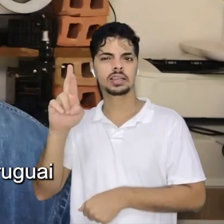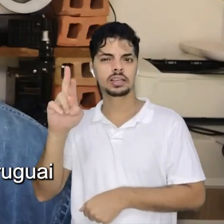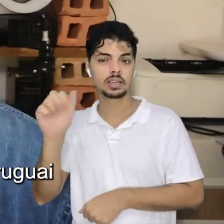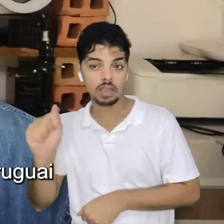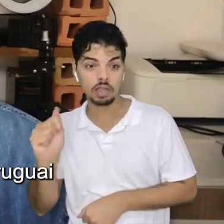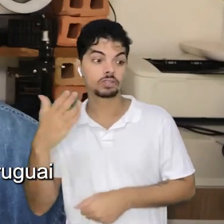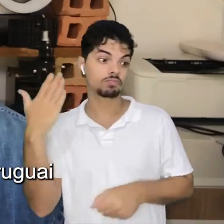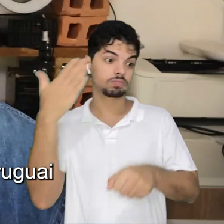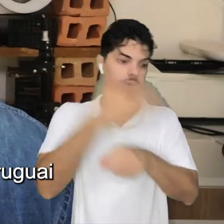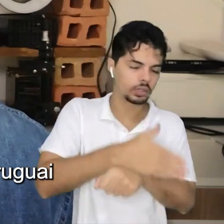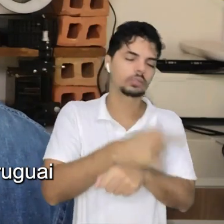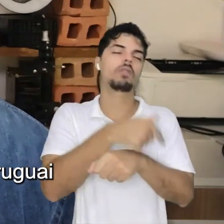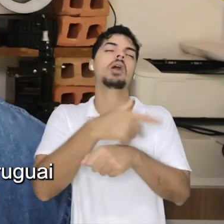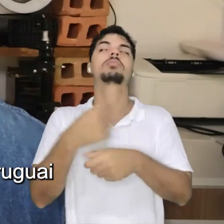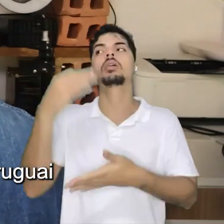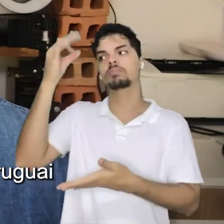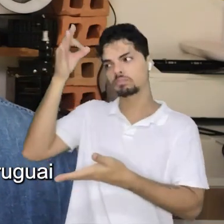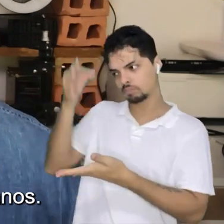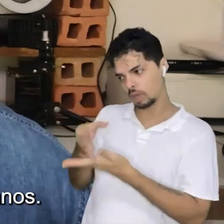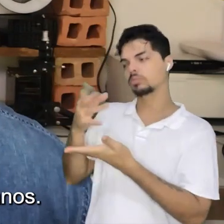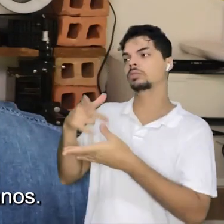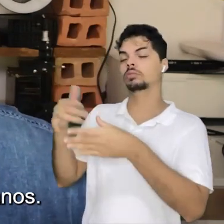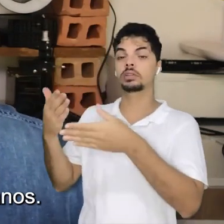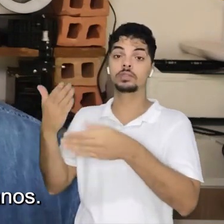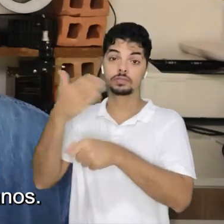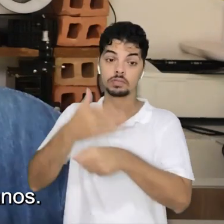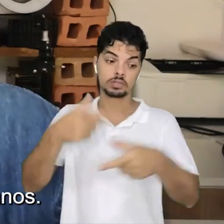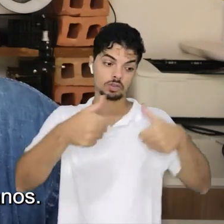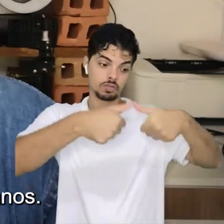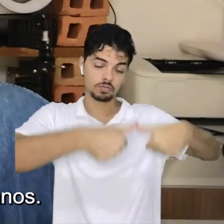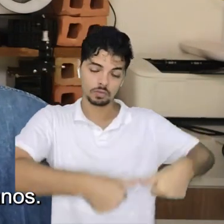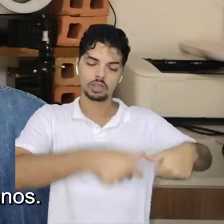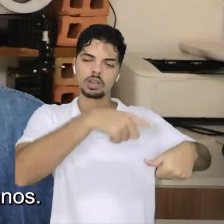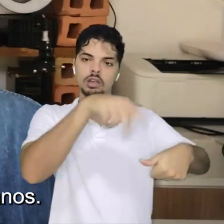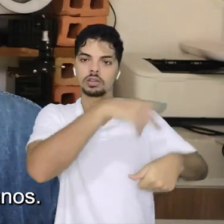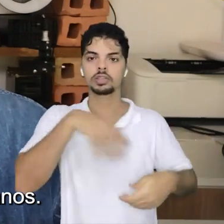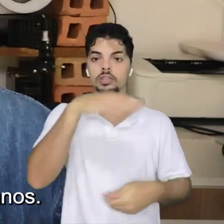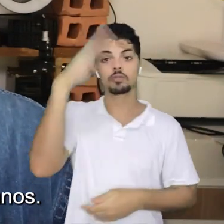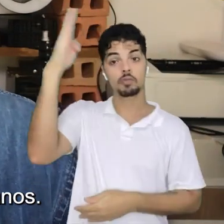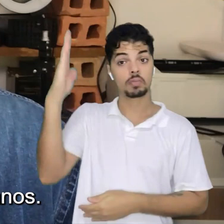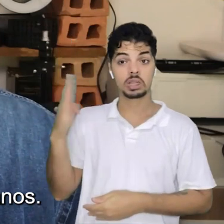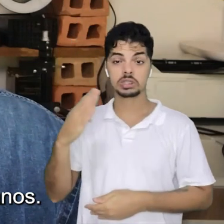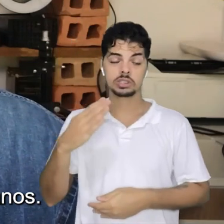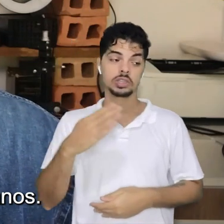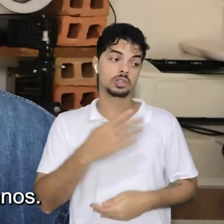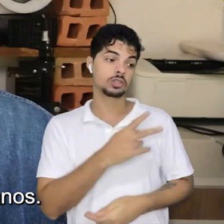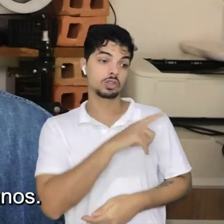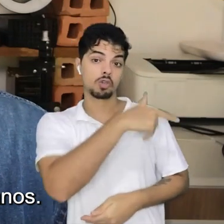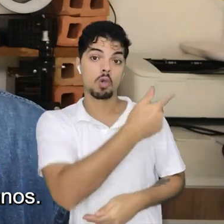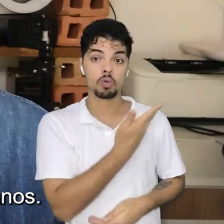Uruguai em 1828 que se modificaram as relações bilaterais entre o Brasil monárquico e seus vizinhos